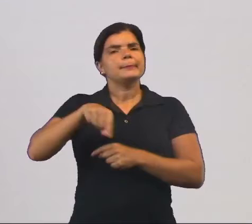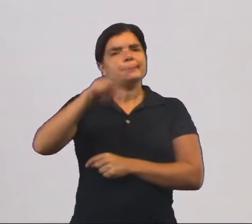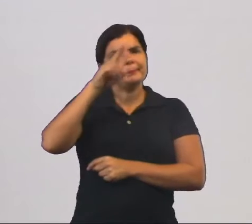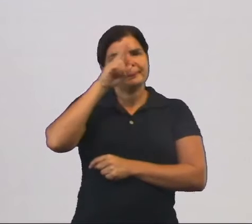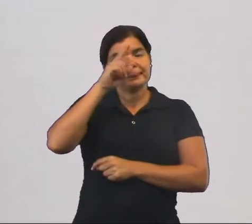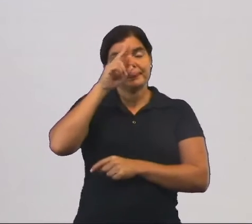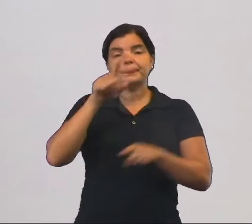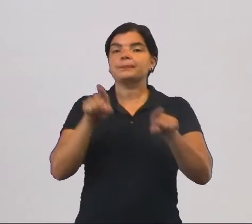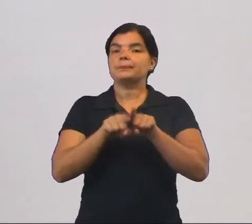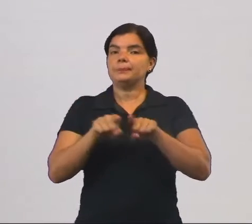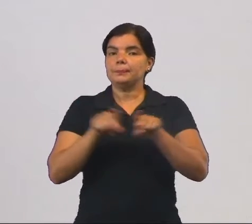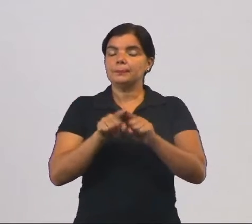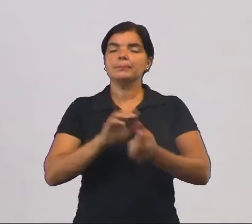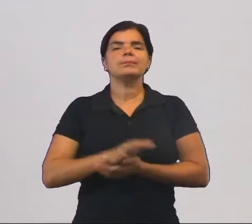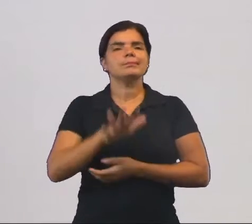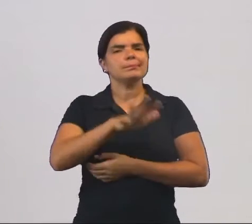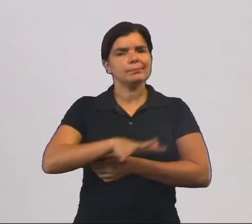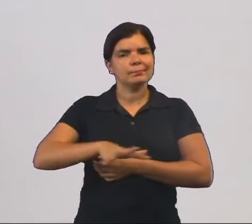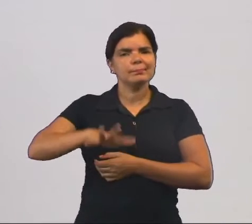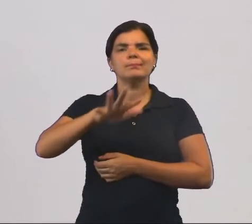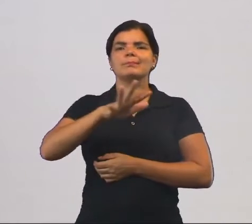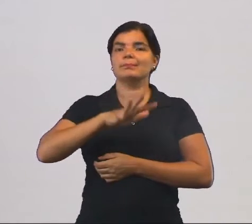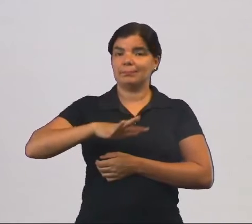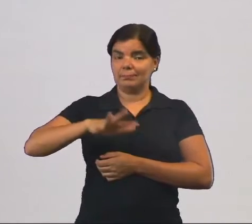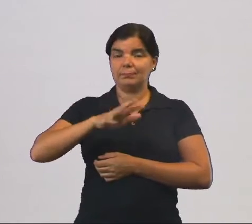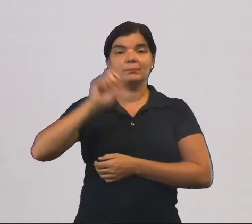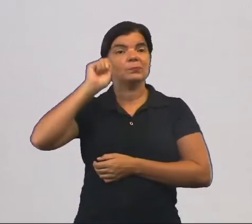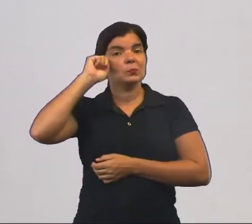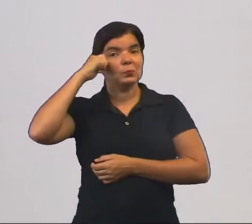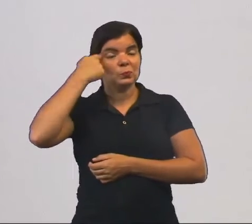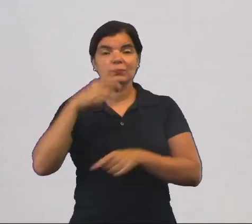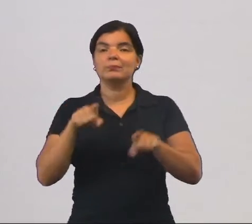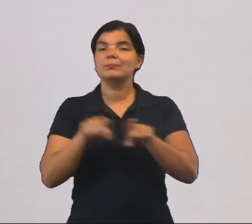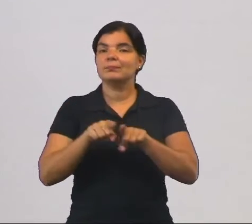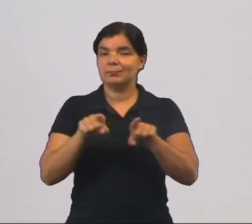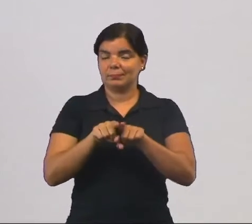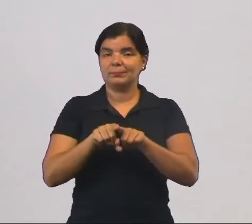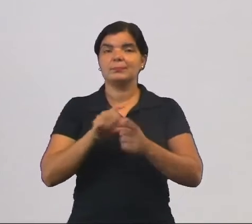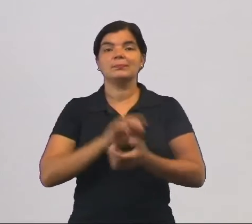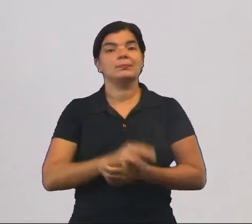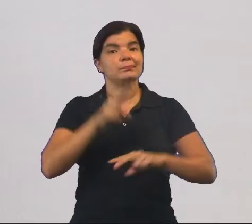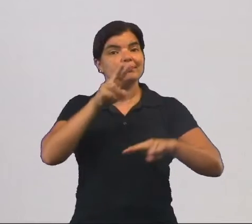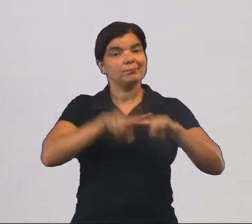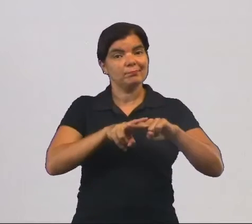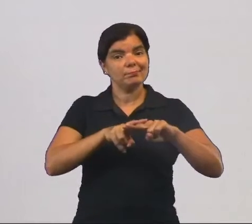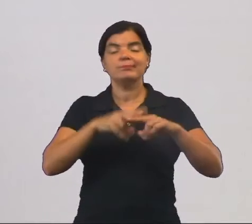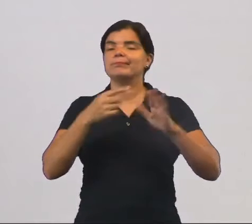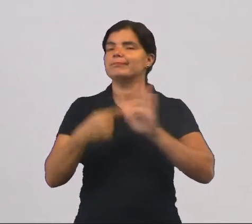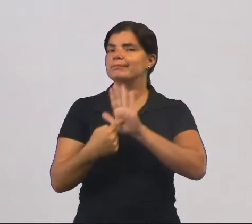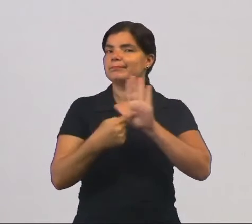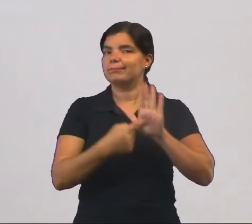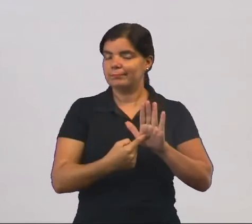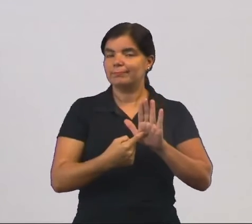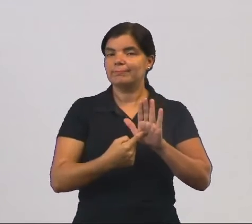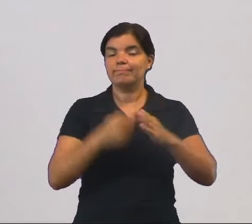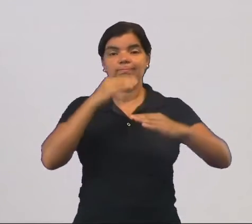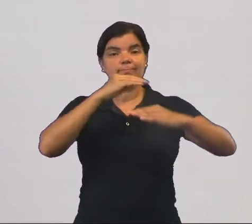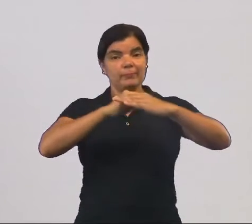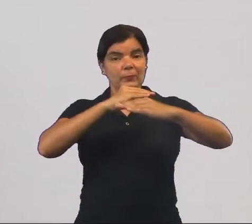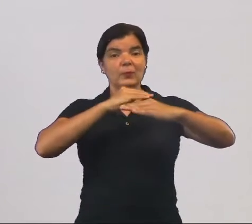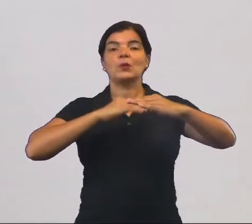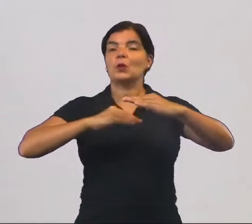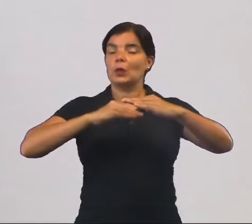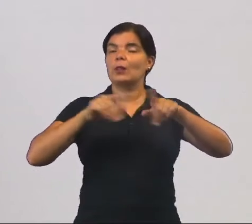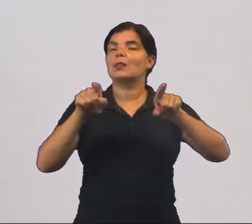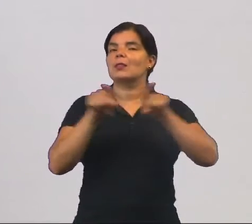lembrar também que boa parte desses negros também estão nas prisões. Então, mostra que essa